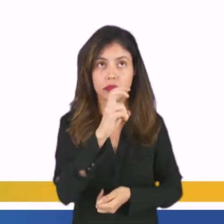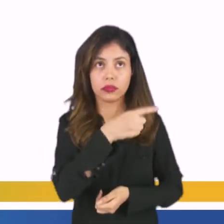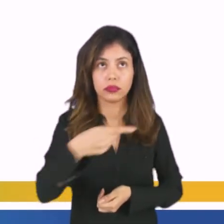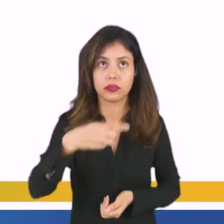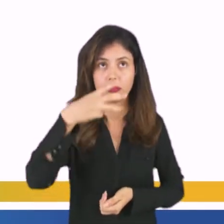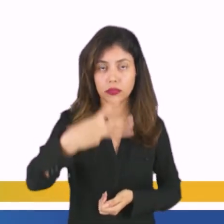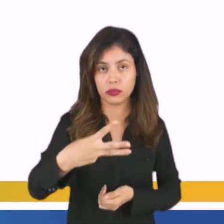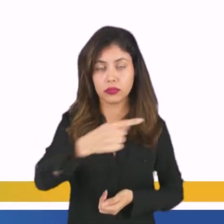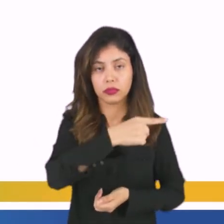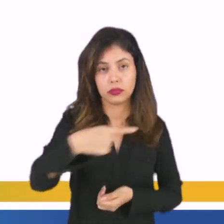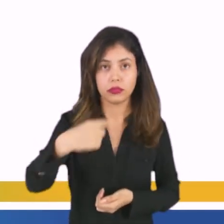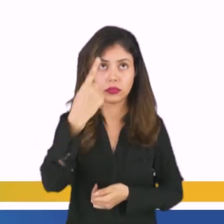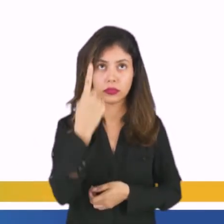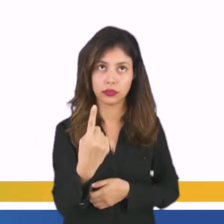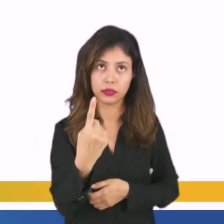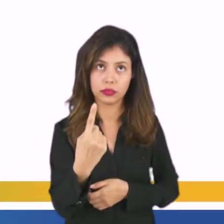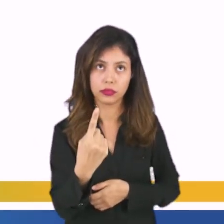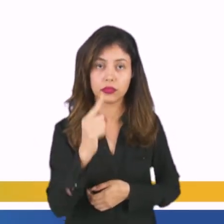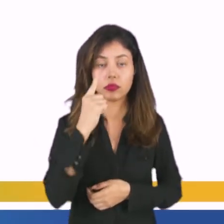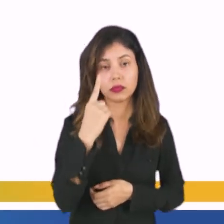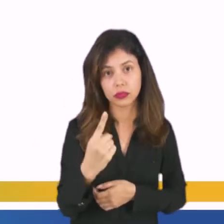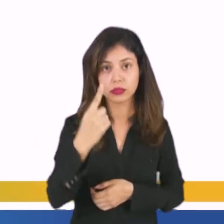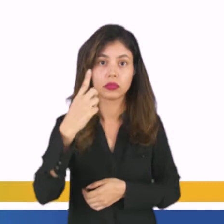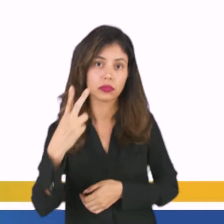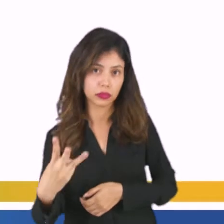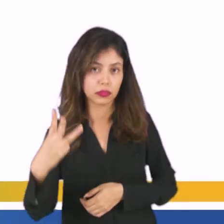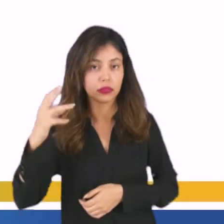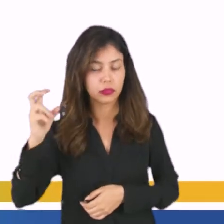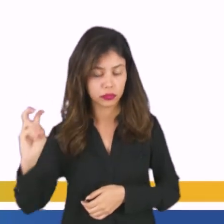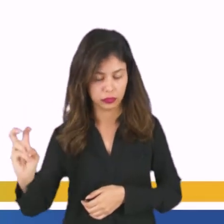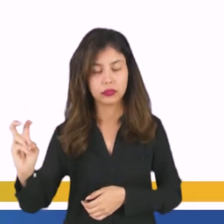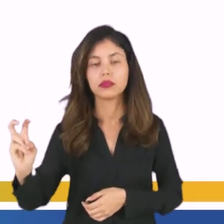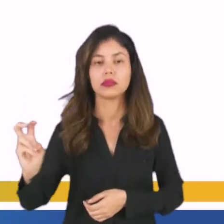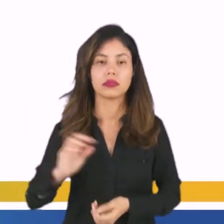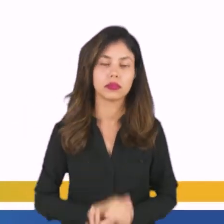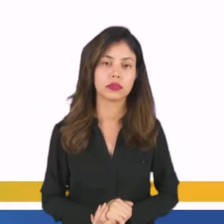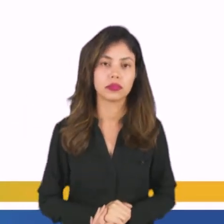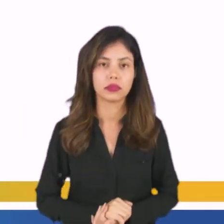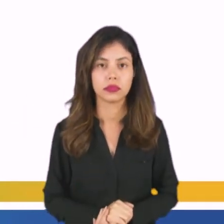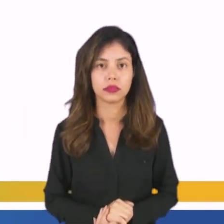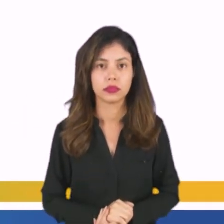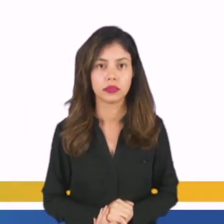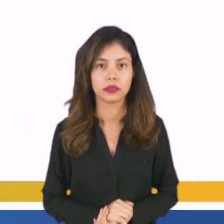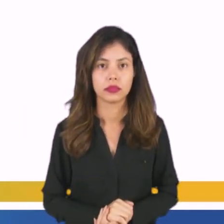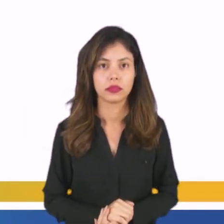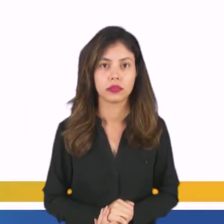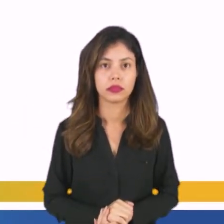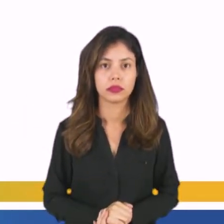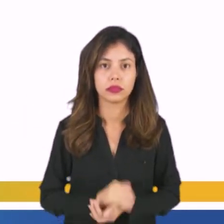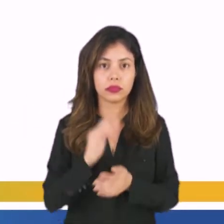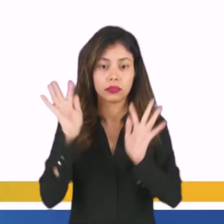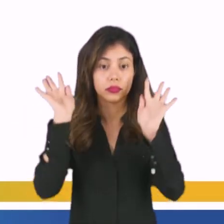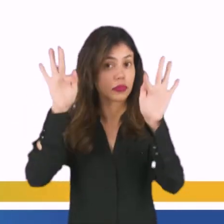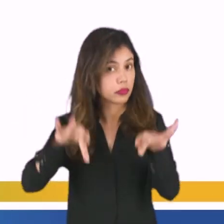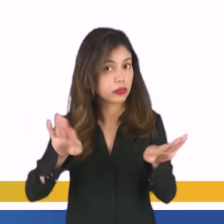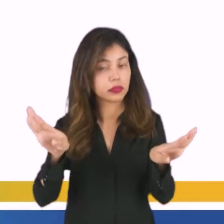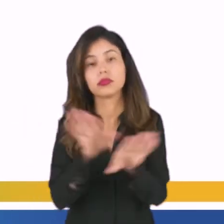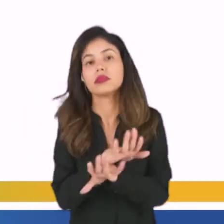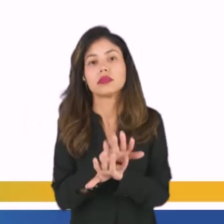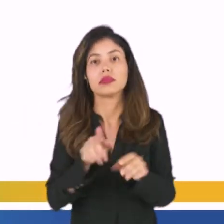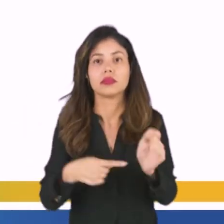menos 5, menos 3, menos 1, 1, 3 e 5, e aí com tendência ao